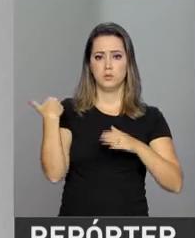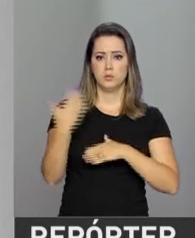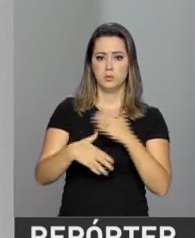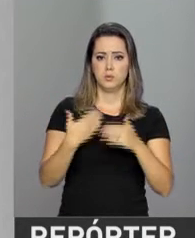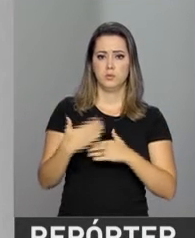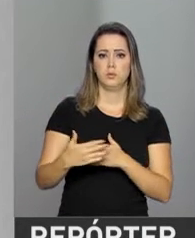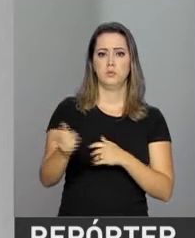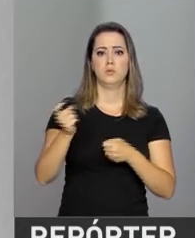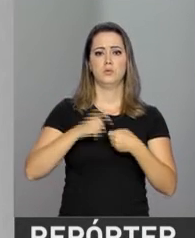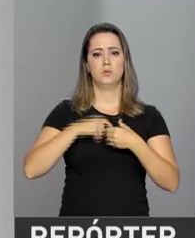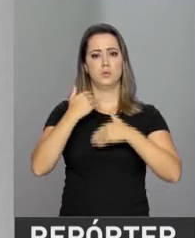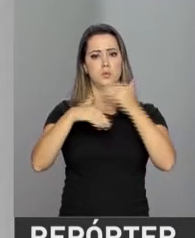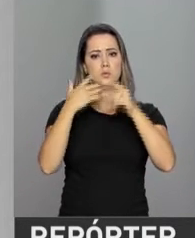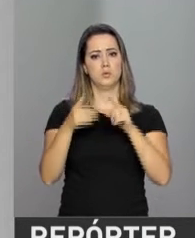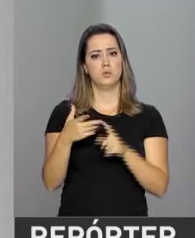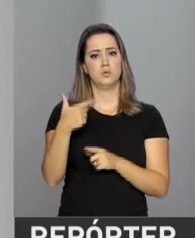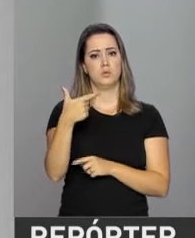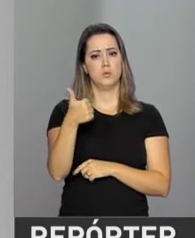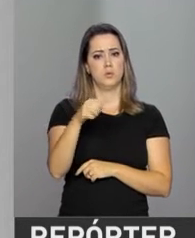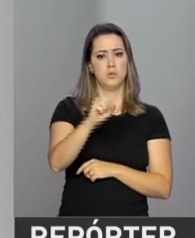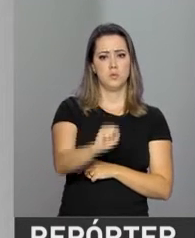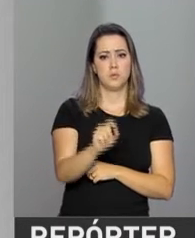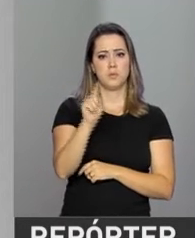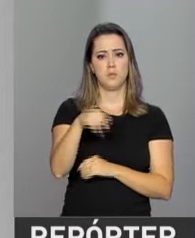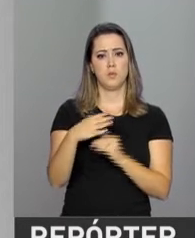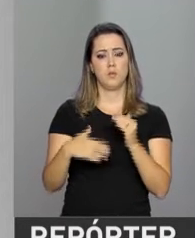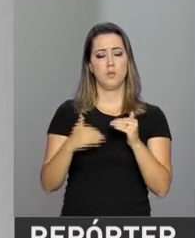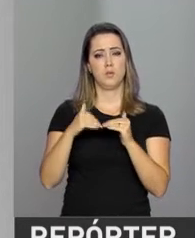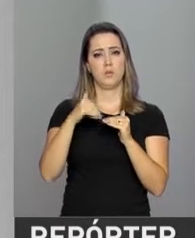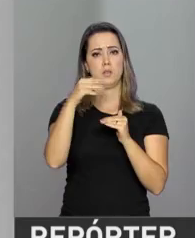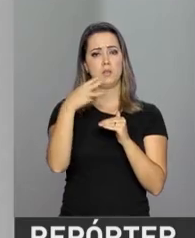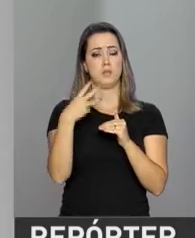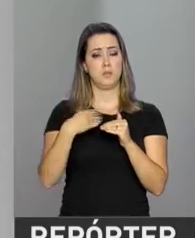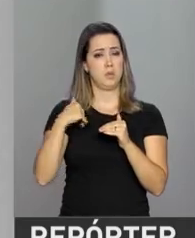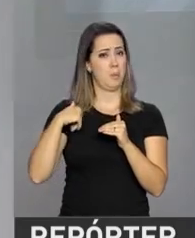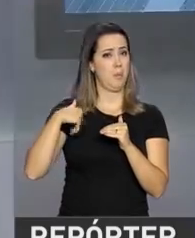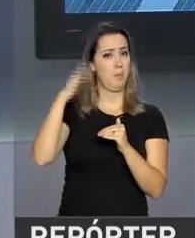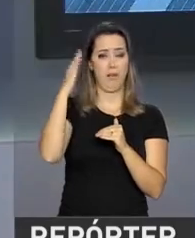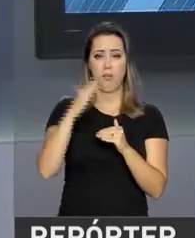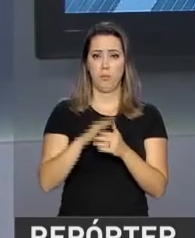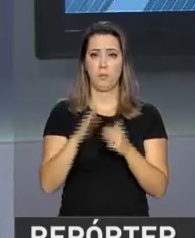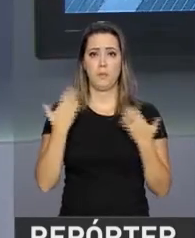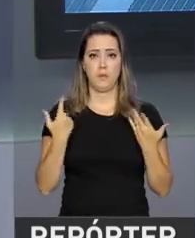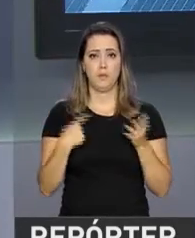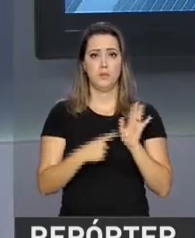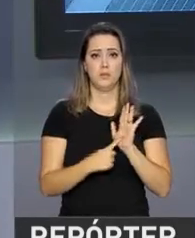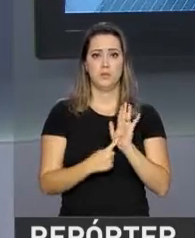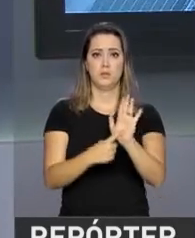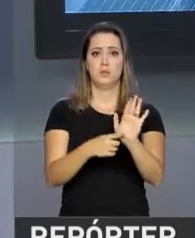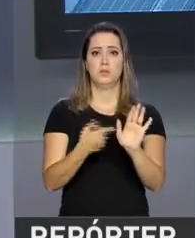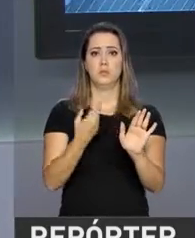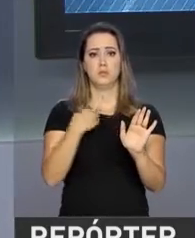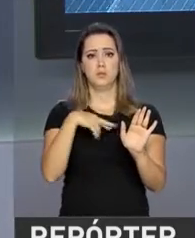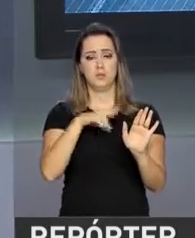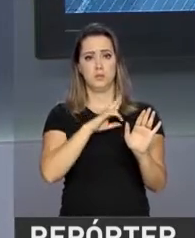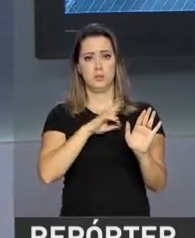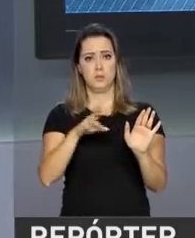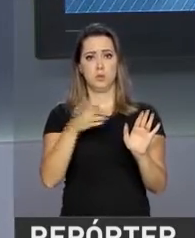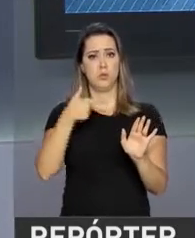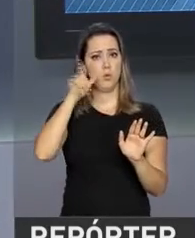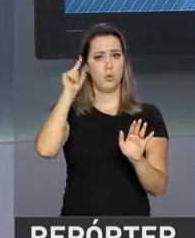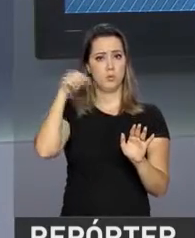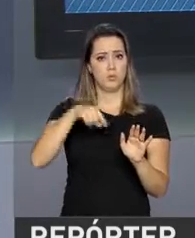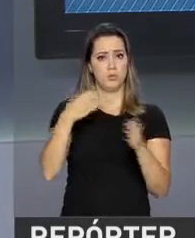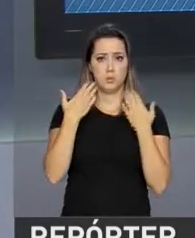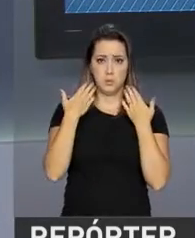em franca recuperação e, para 2018, o crescimento será ainda maior. A gente mostrou esses resultados da indústria ontem